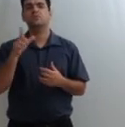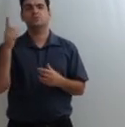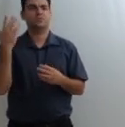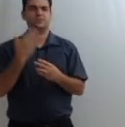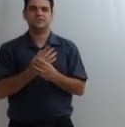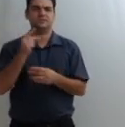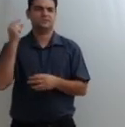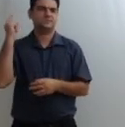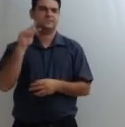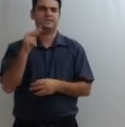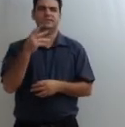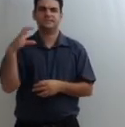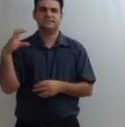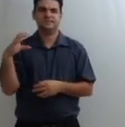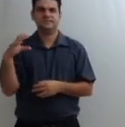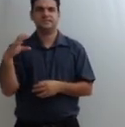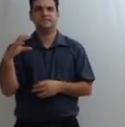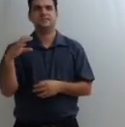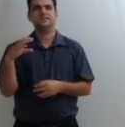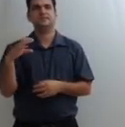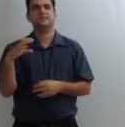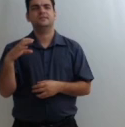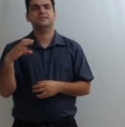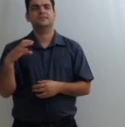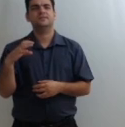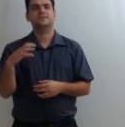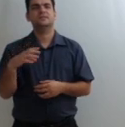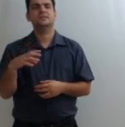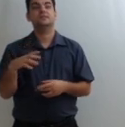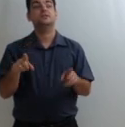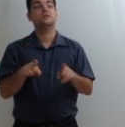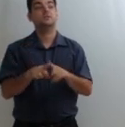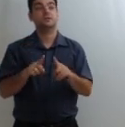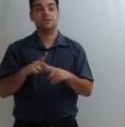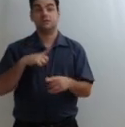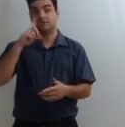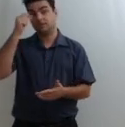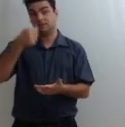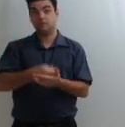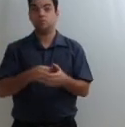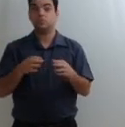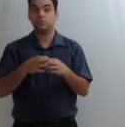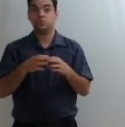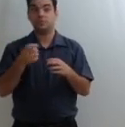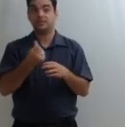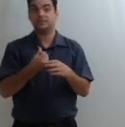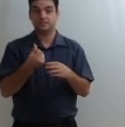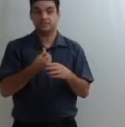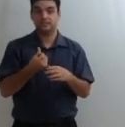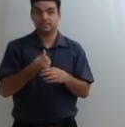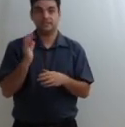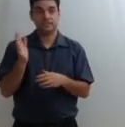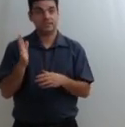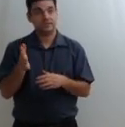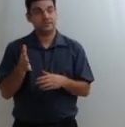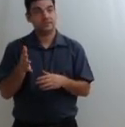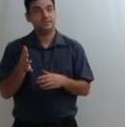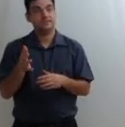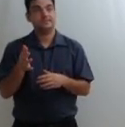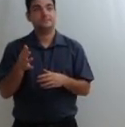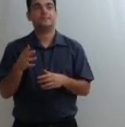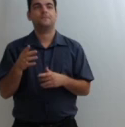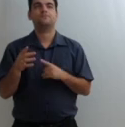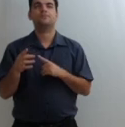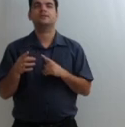444024 HC, e depois uma decisão do colegiado da sexta turma no